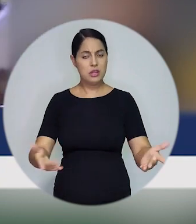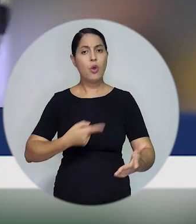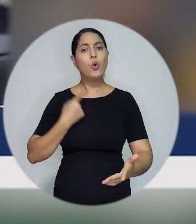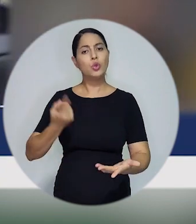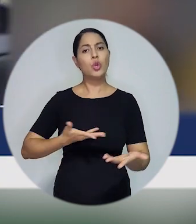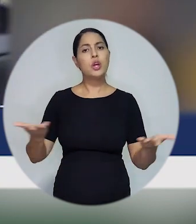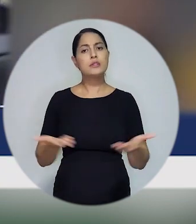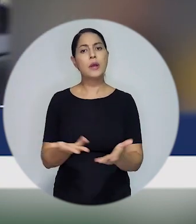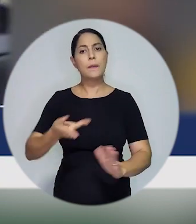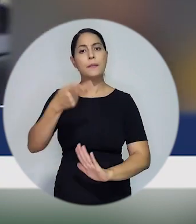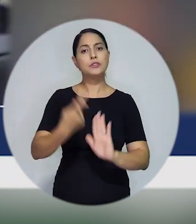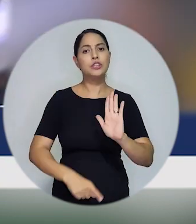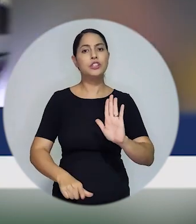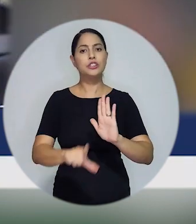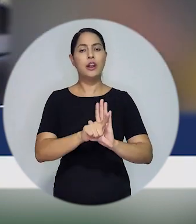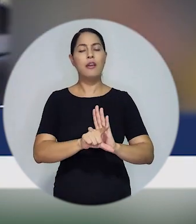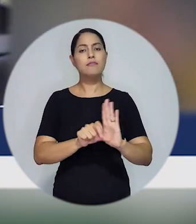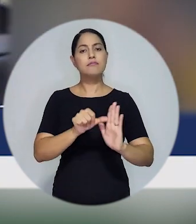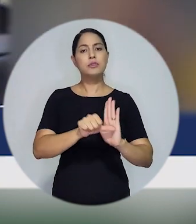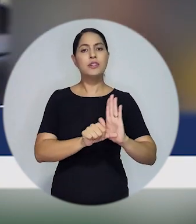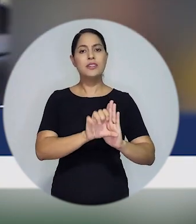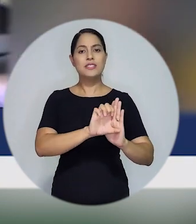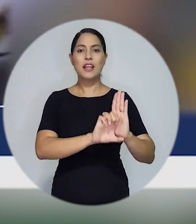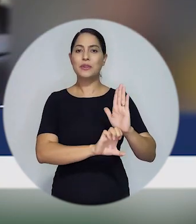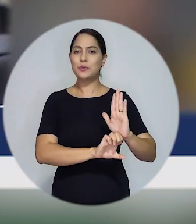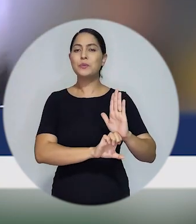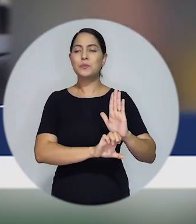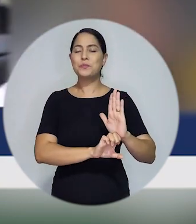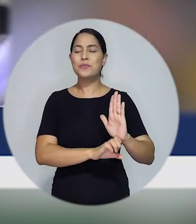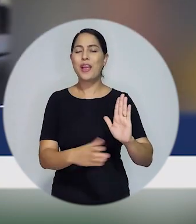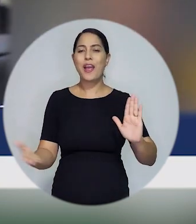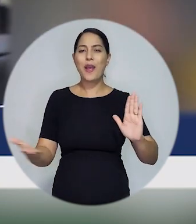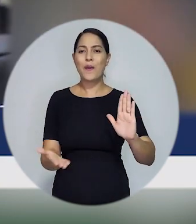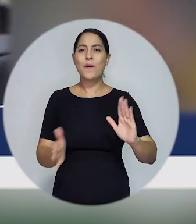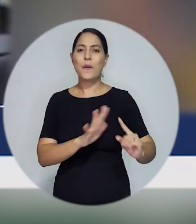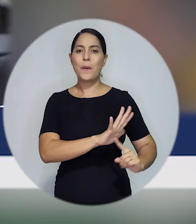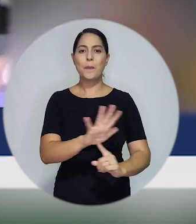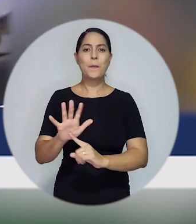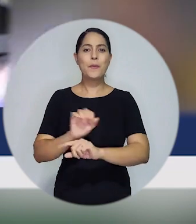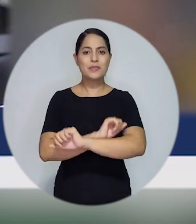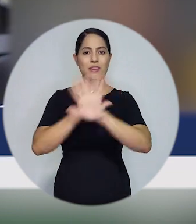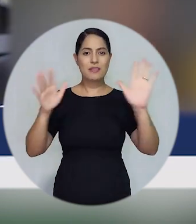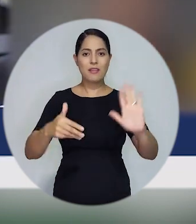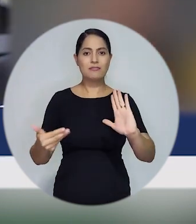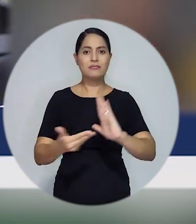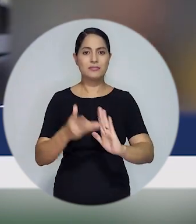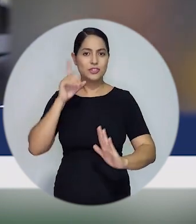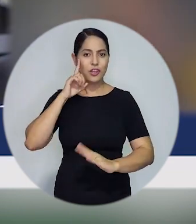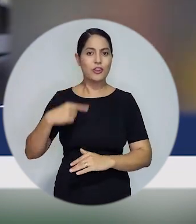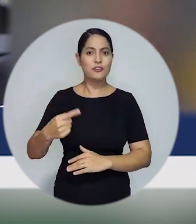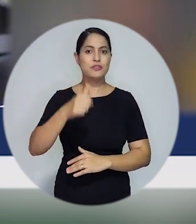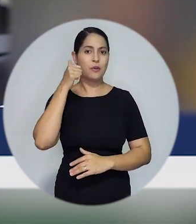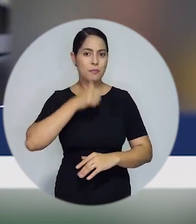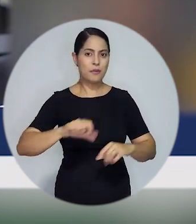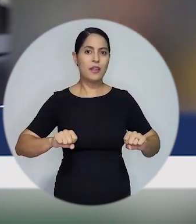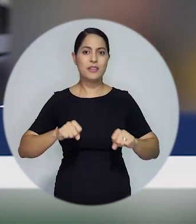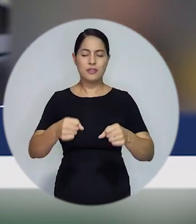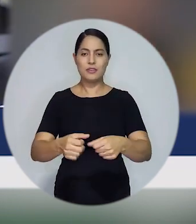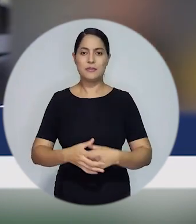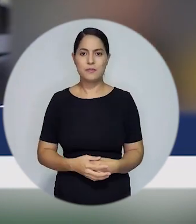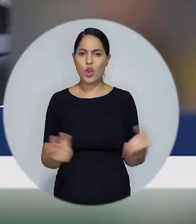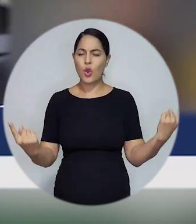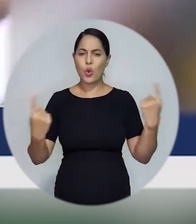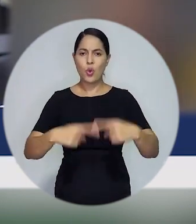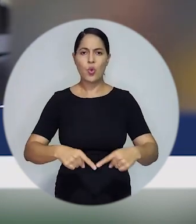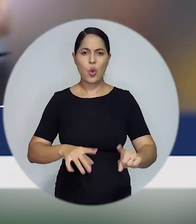projeto da Ordem dos Advogados do Brasil, mudando seu estatuto, é um símbolo de que essa casa defende todos os dias a mulher brasileira.